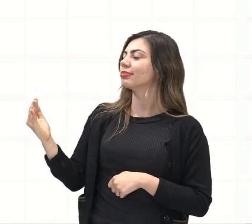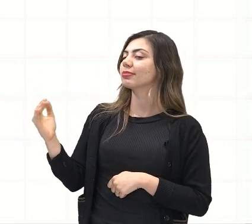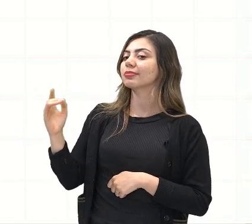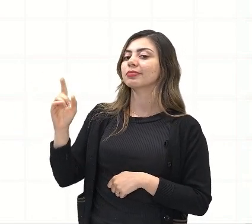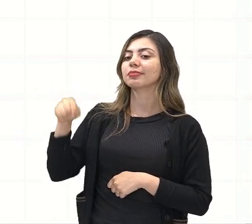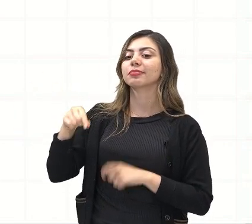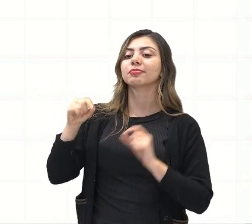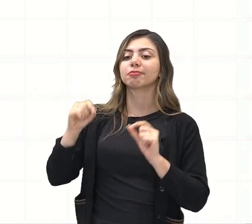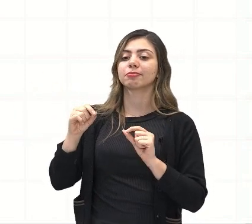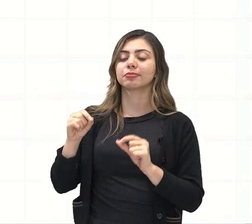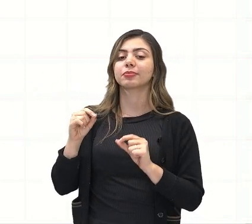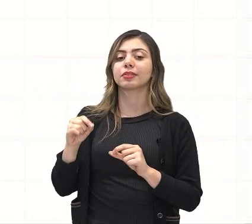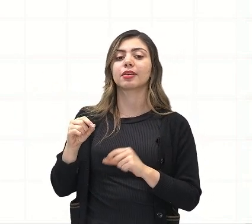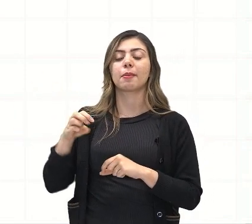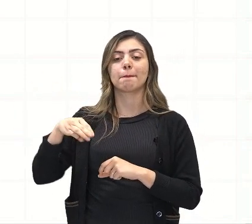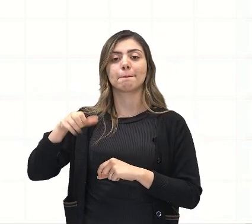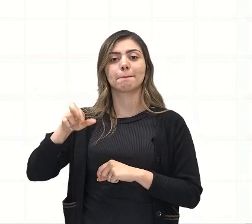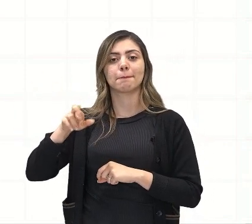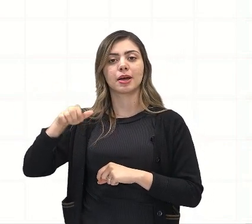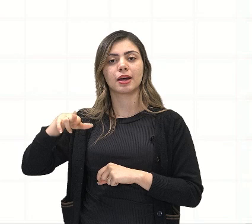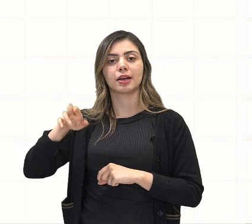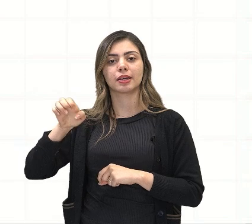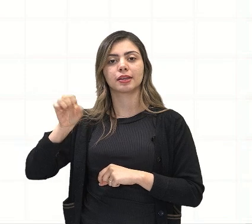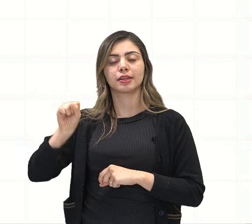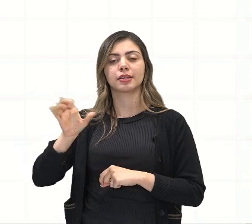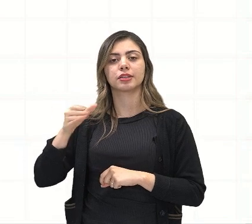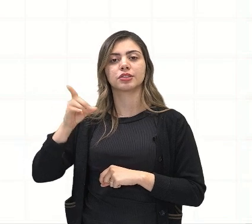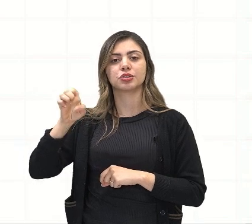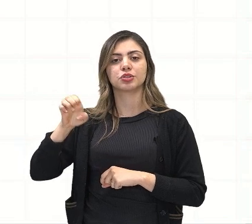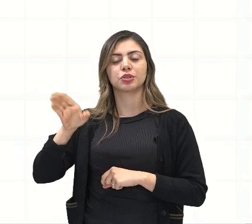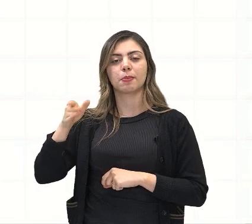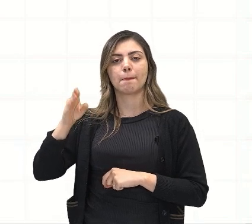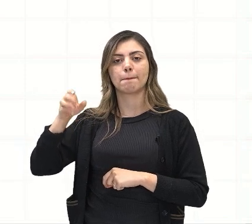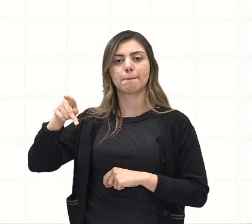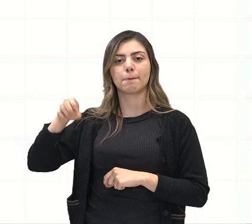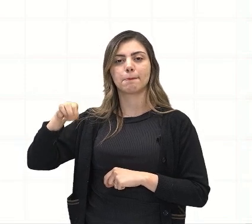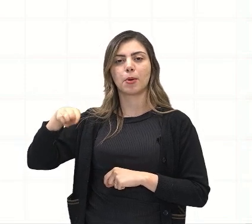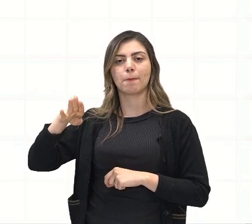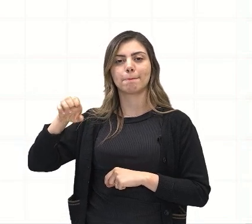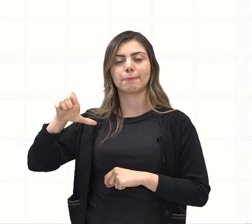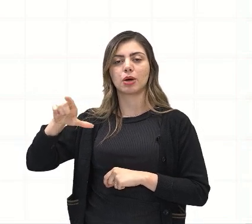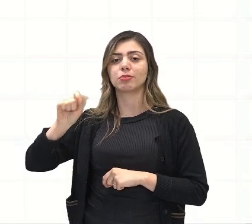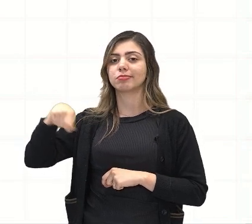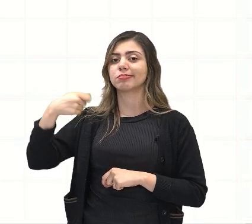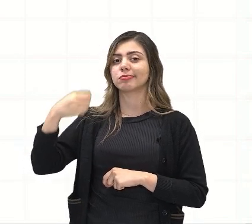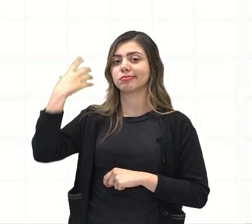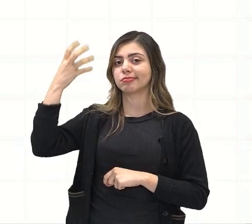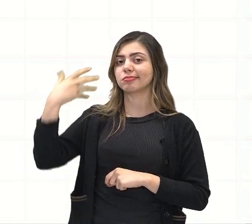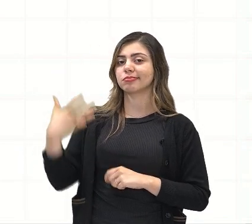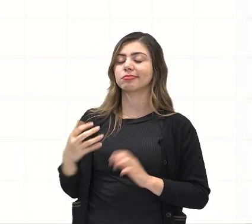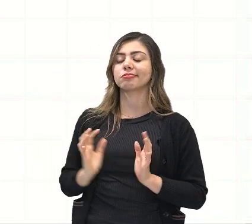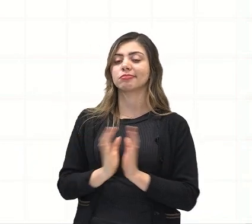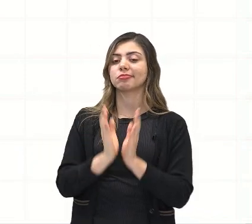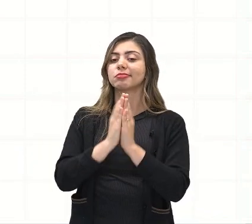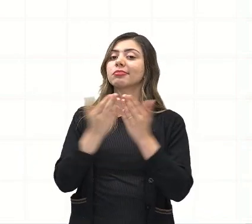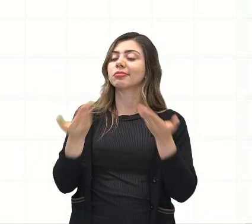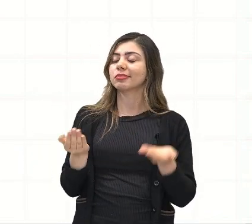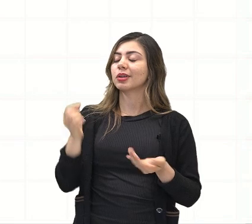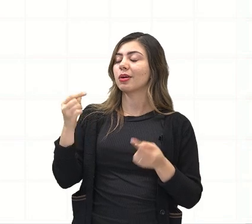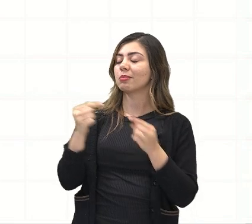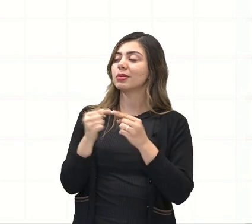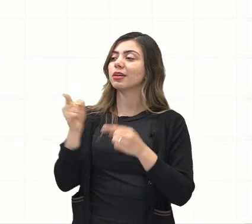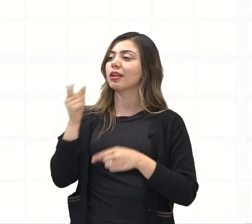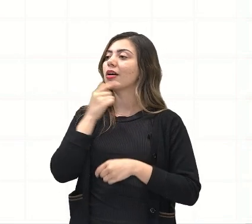o Marquês de Pombal, tá? Que é essa imagem que está aqui na nossa cartela, né, dessa figura